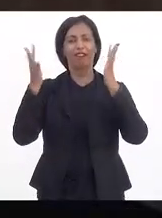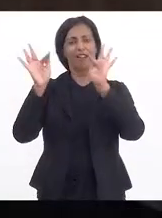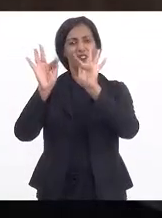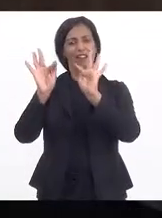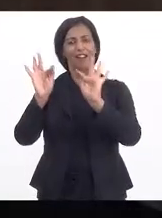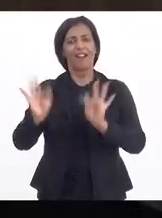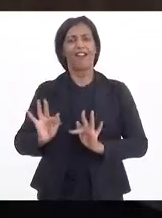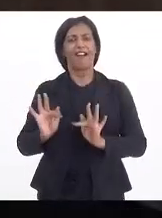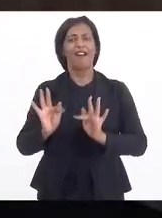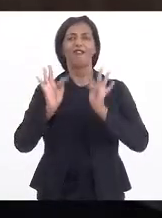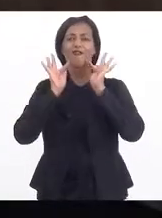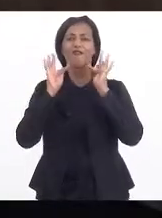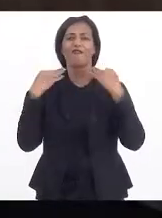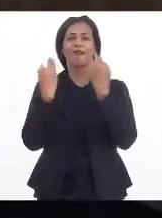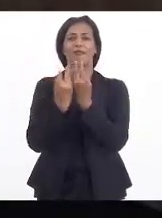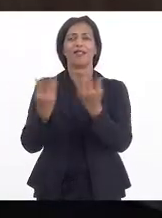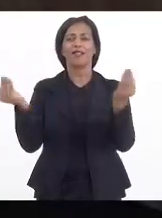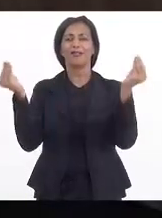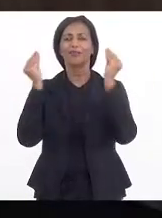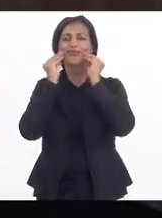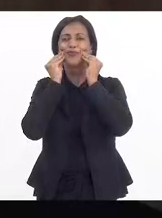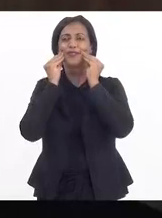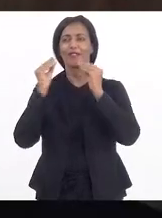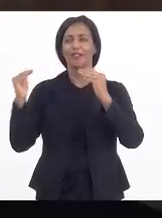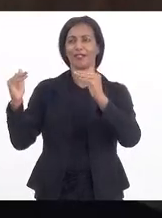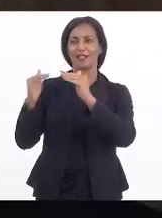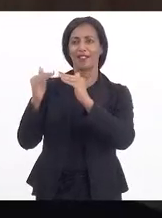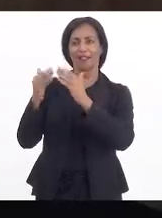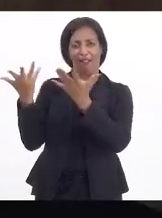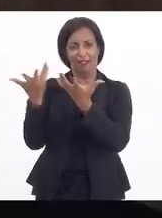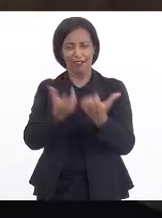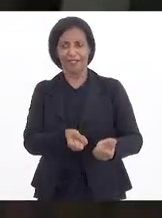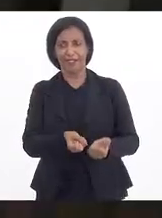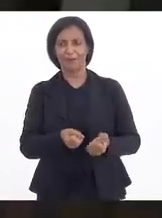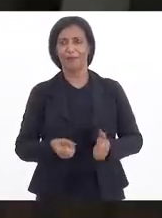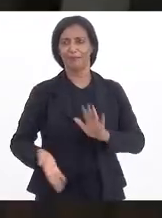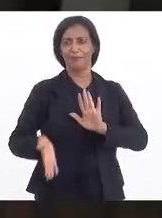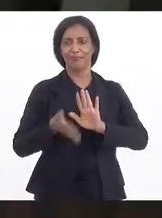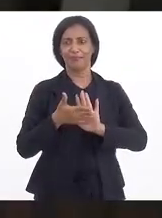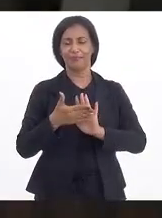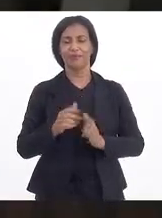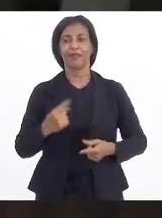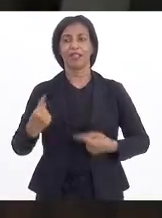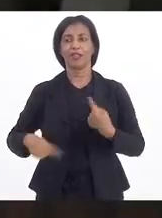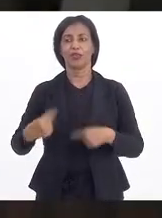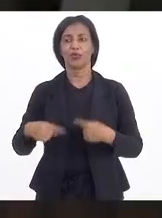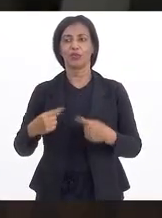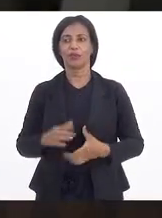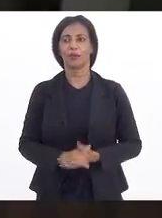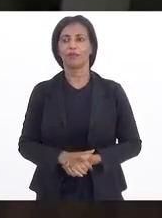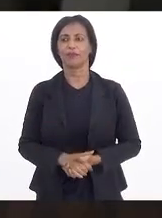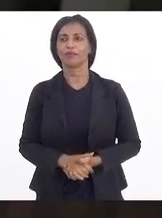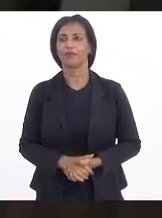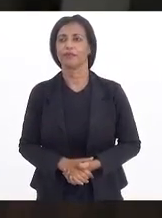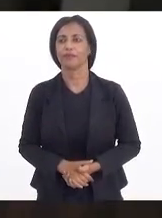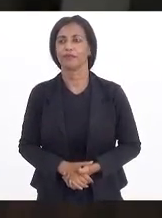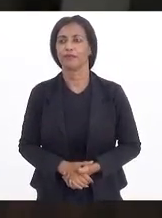família beijo pode ser favorável pareceres emitidos a discussão